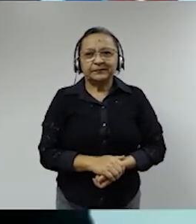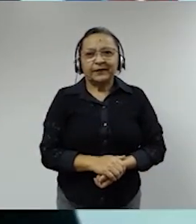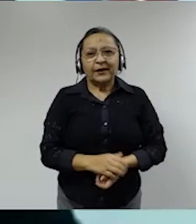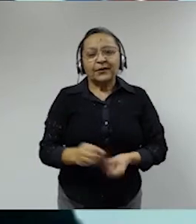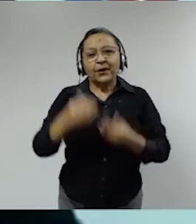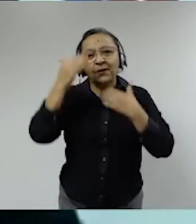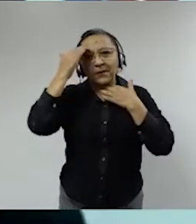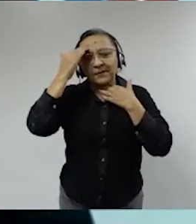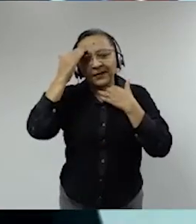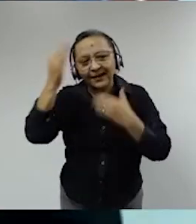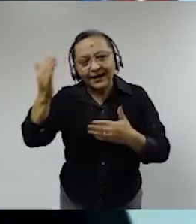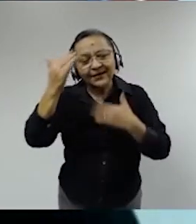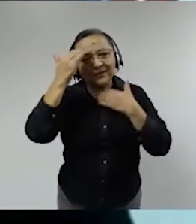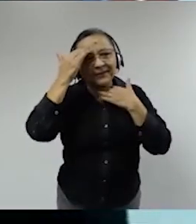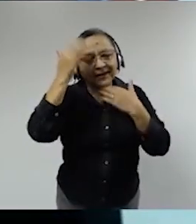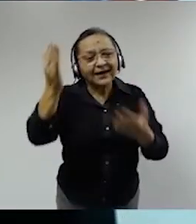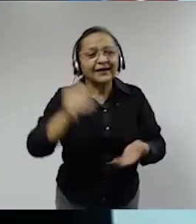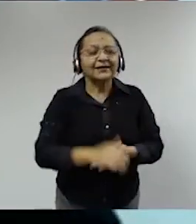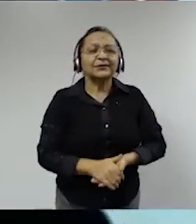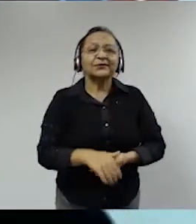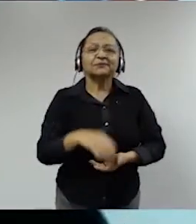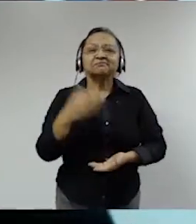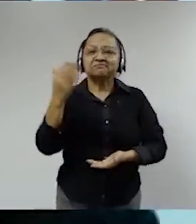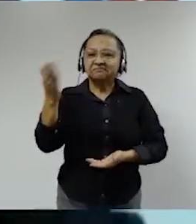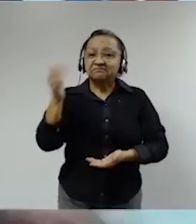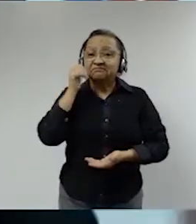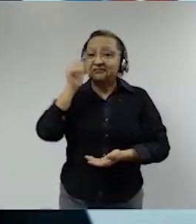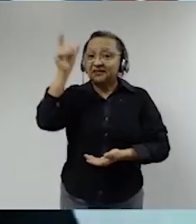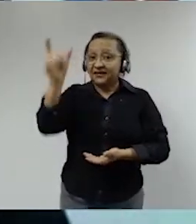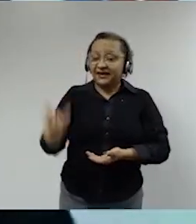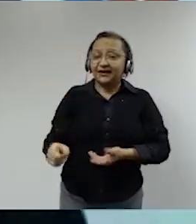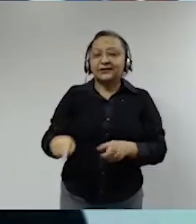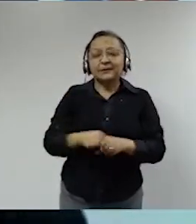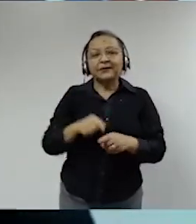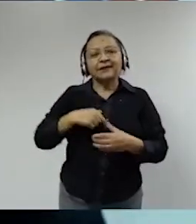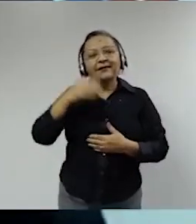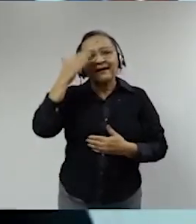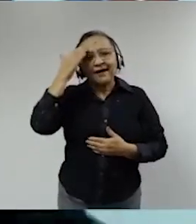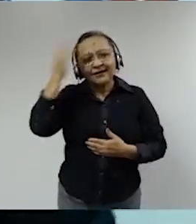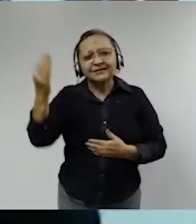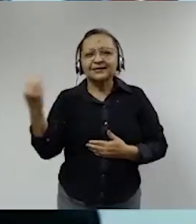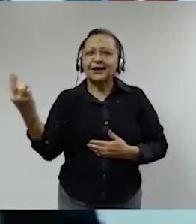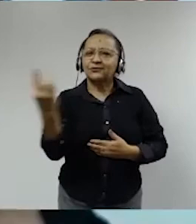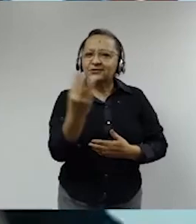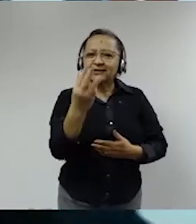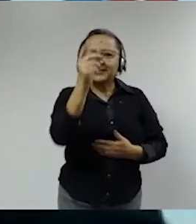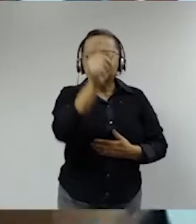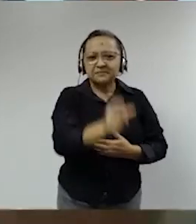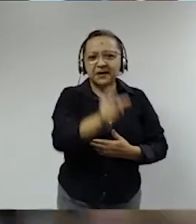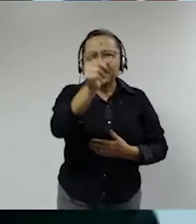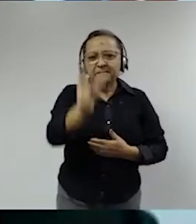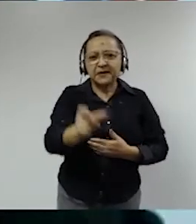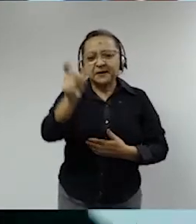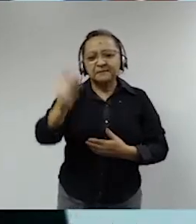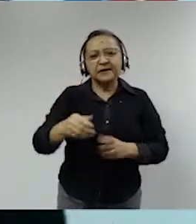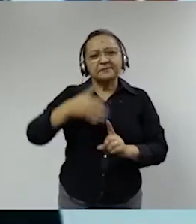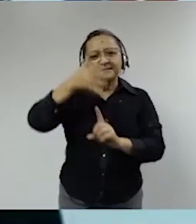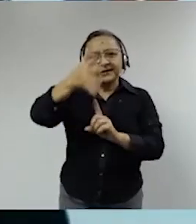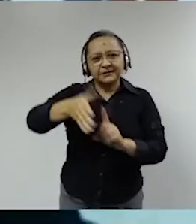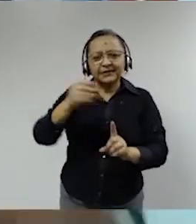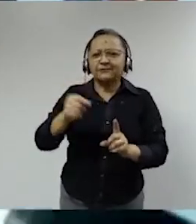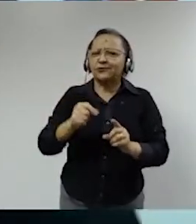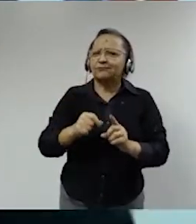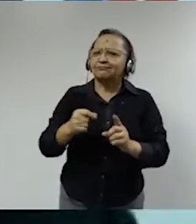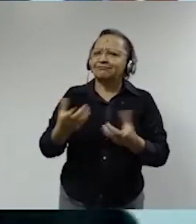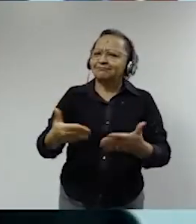Obrigado mais uma vez, Raquel. Gostaria, portanto, de agradecer aos palestrantes, uma honra